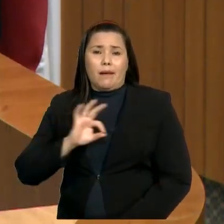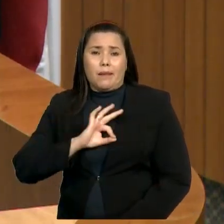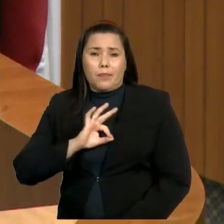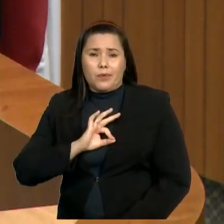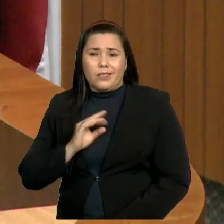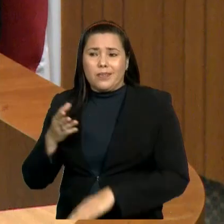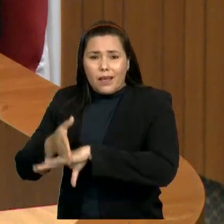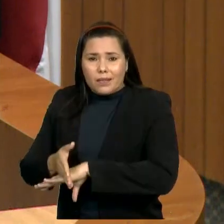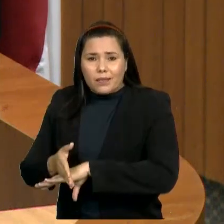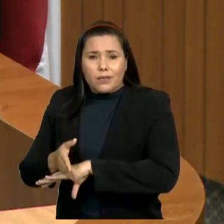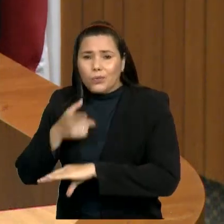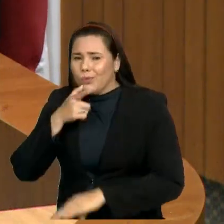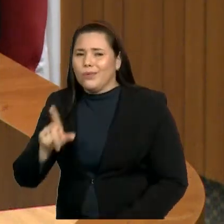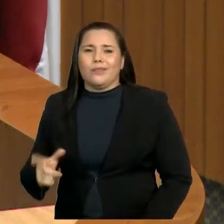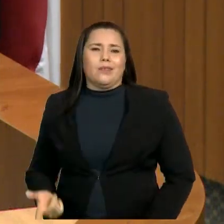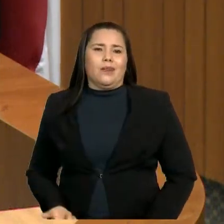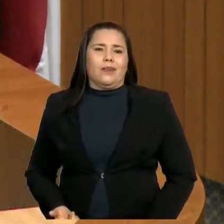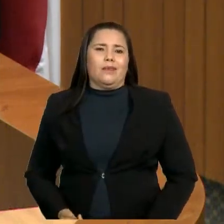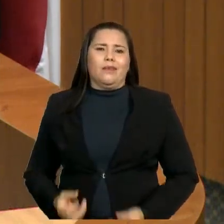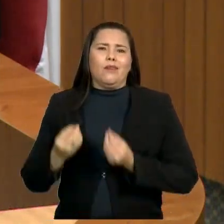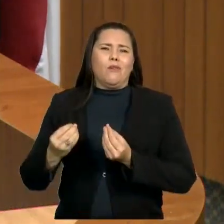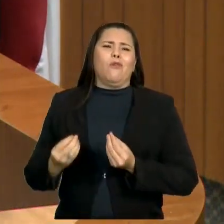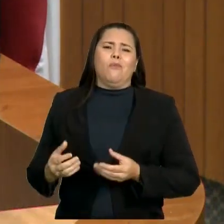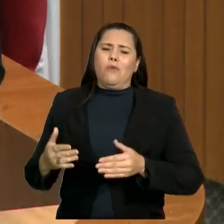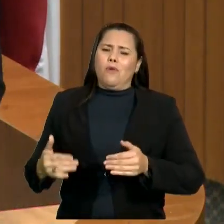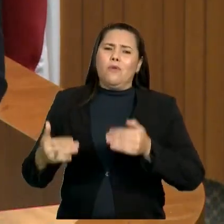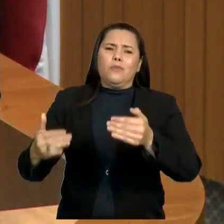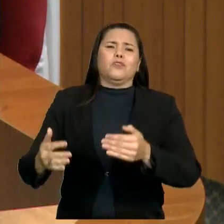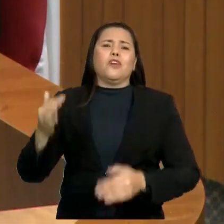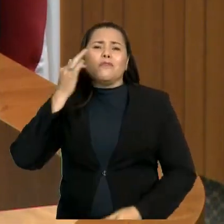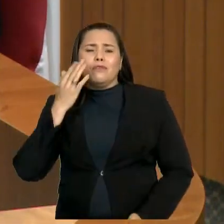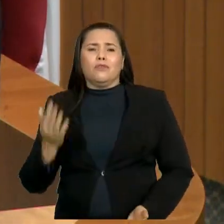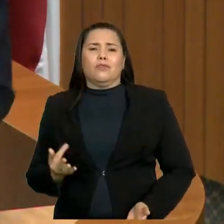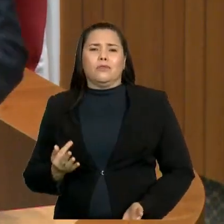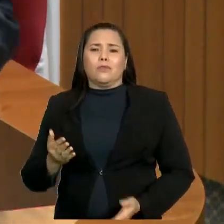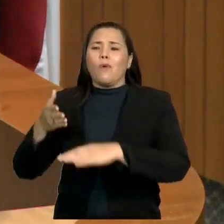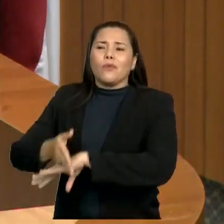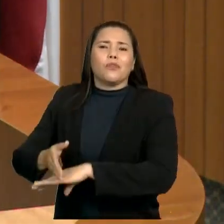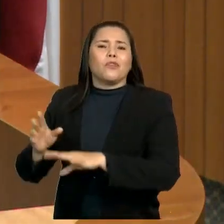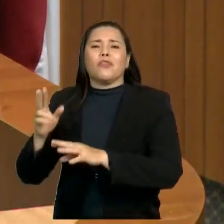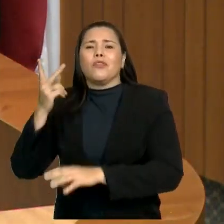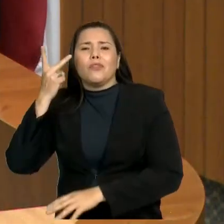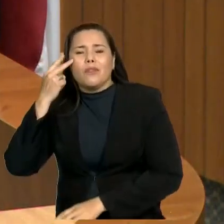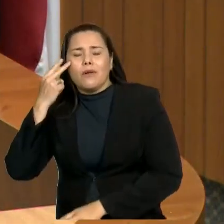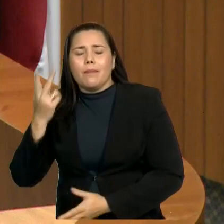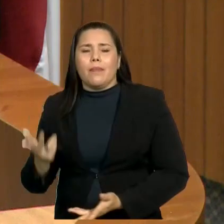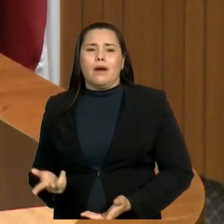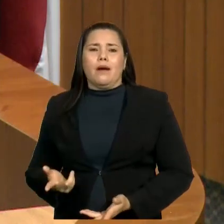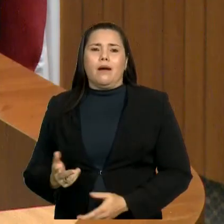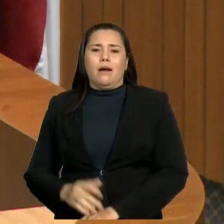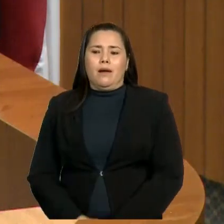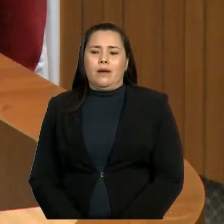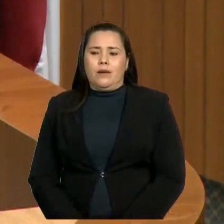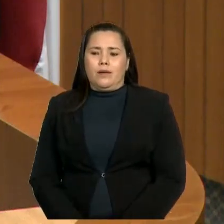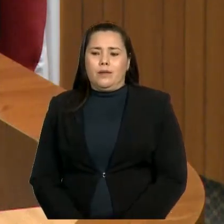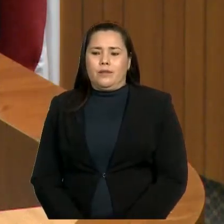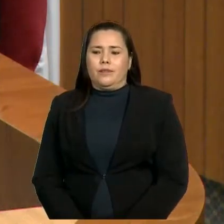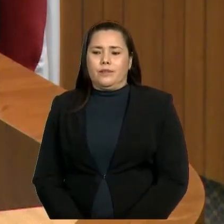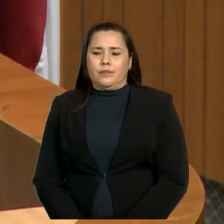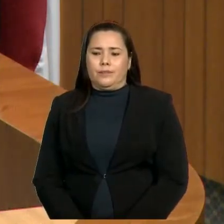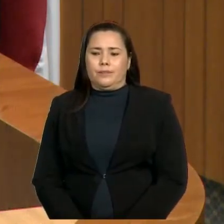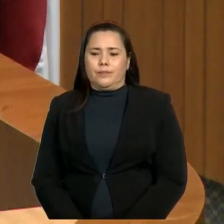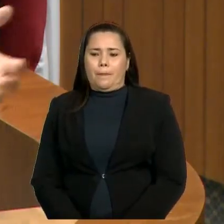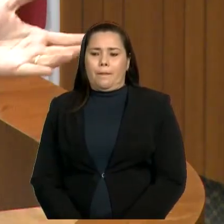coerente gente como é que o cara que quando a Roseana era governadora criticava Empréstimo todo santo